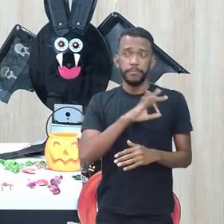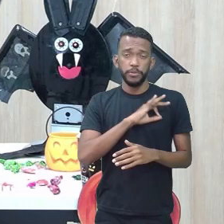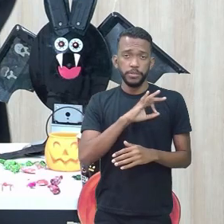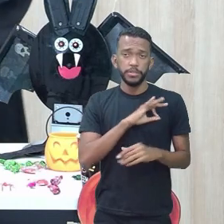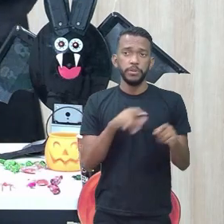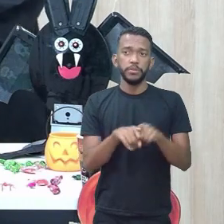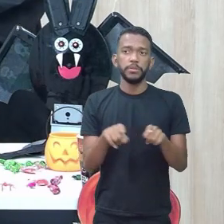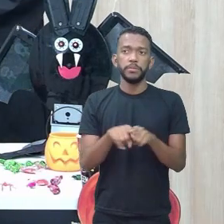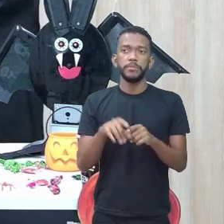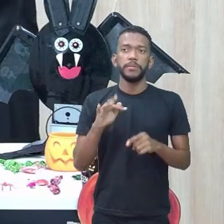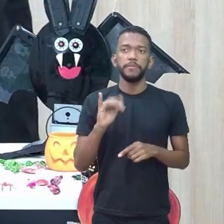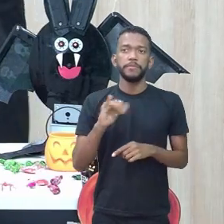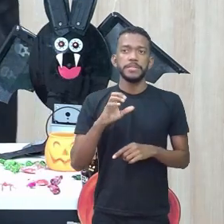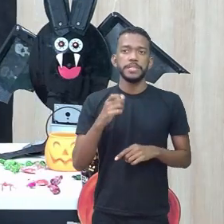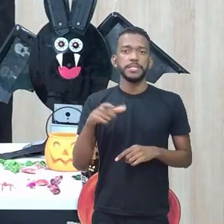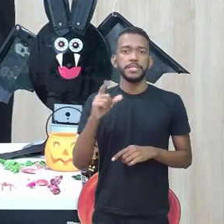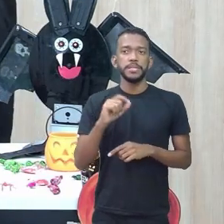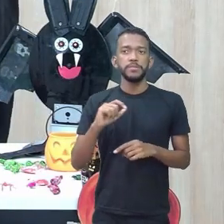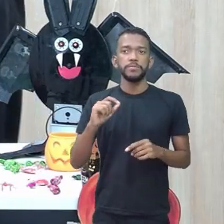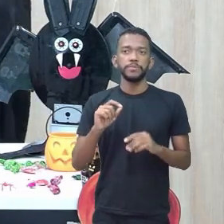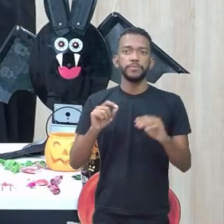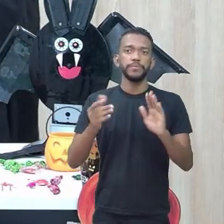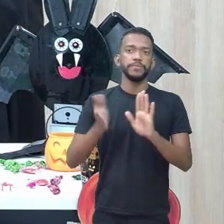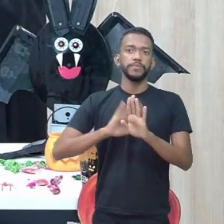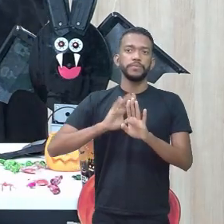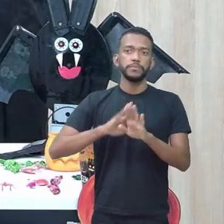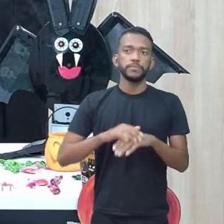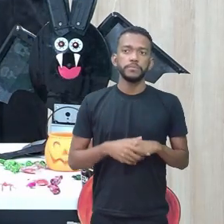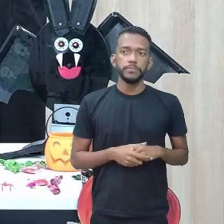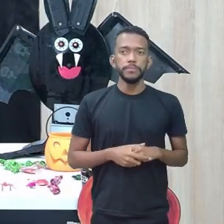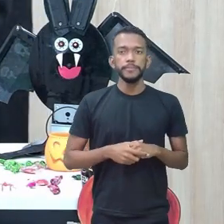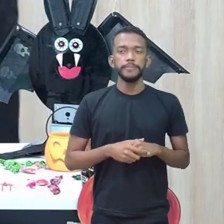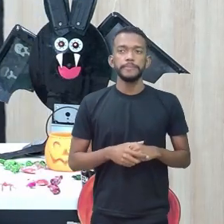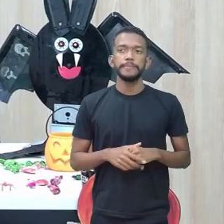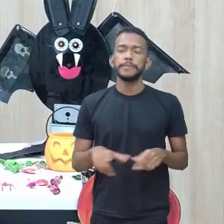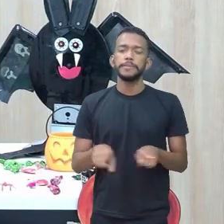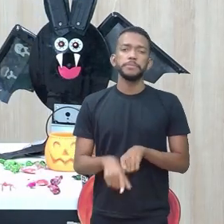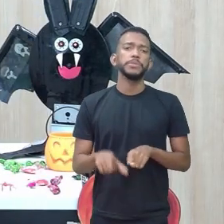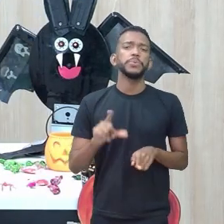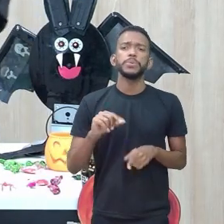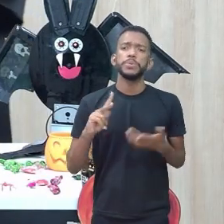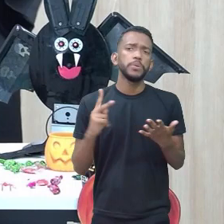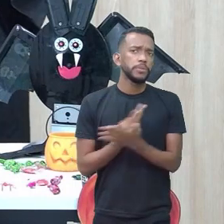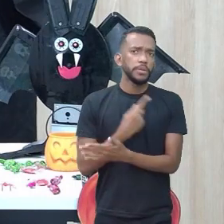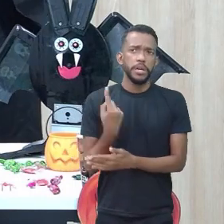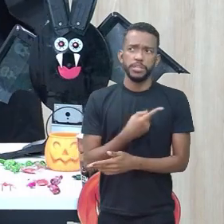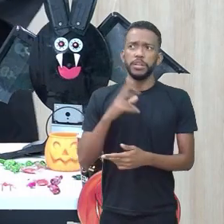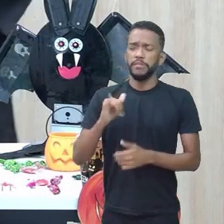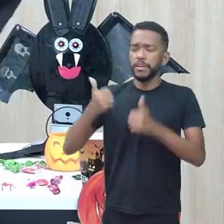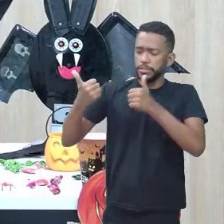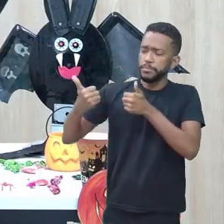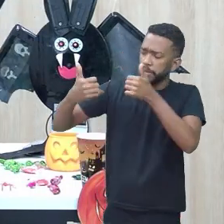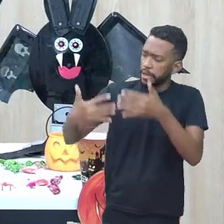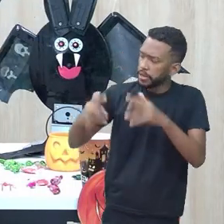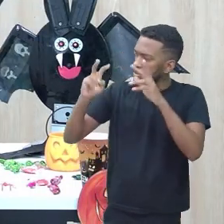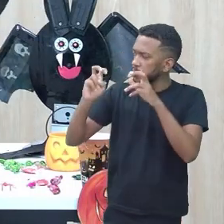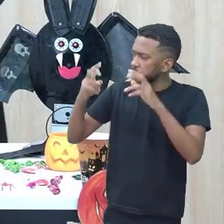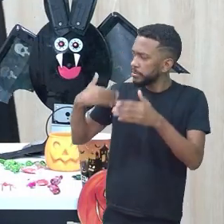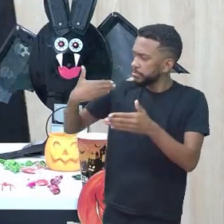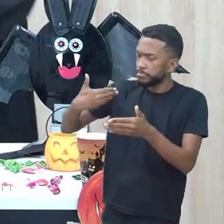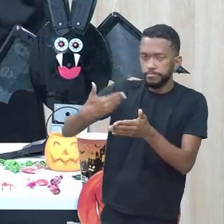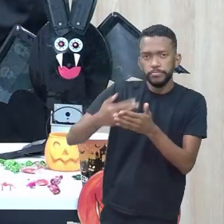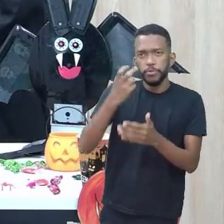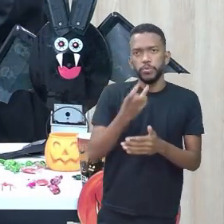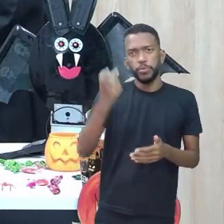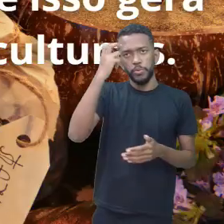ficcional também, de ficção científica também. Tá? Beleza, ó, o que está acontecendo? Estamos falando do aspecto cultural, então